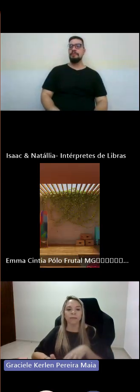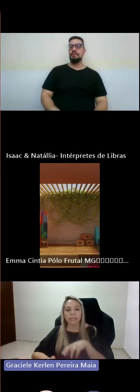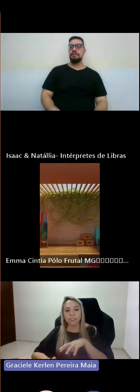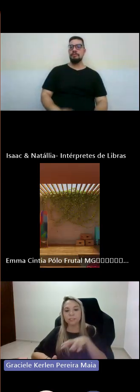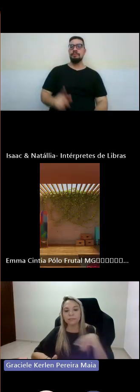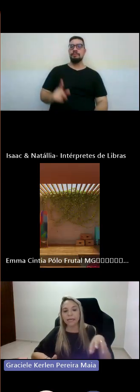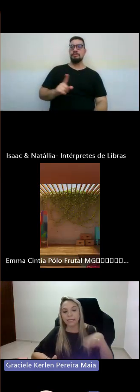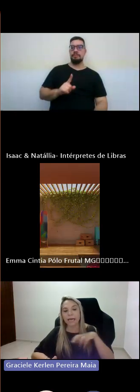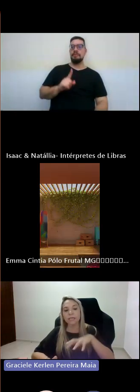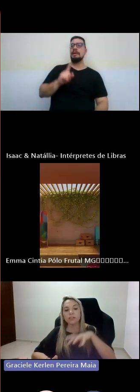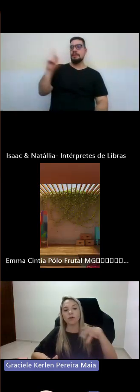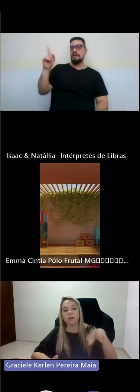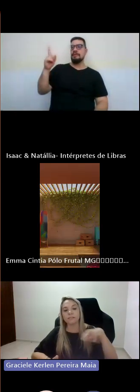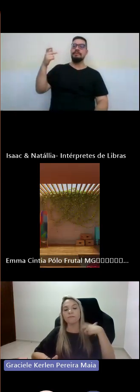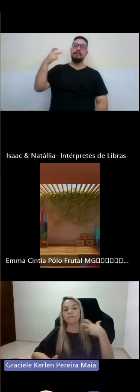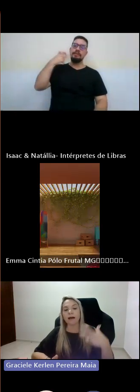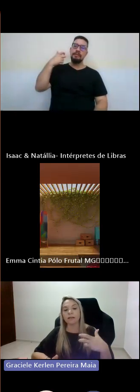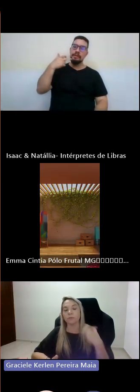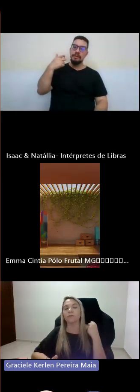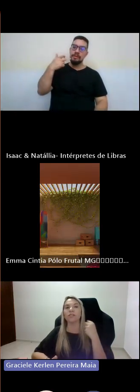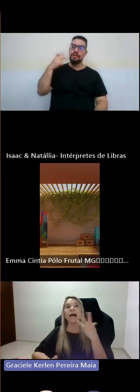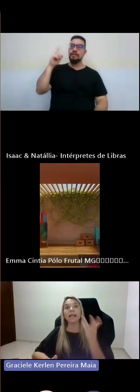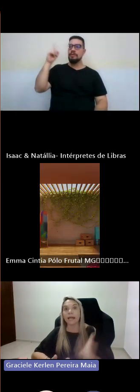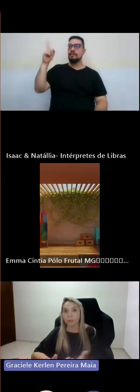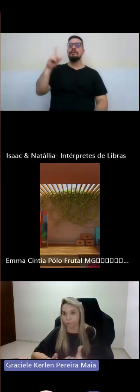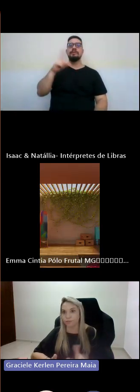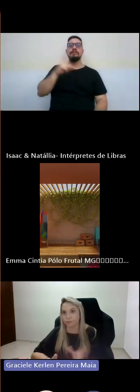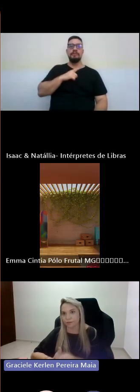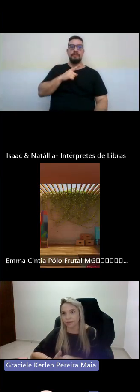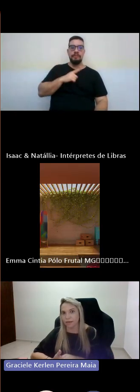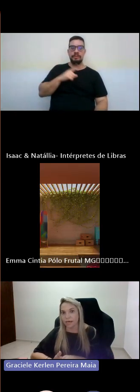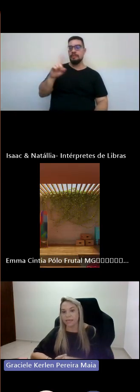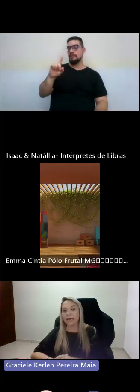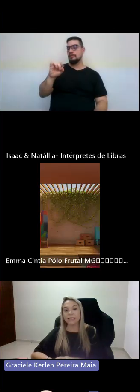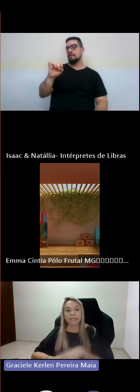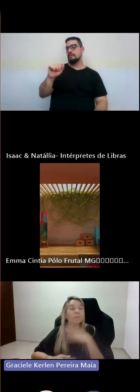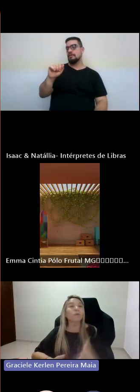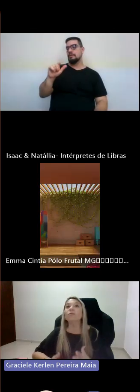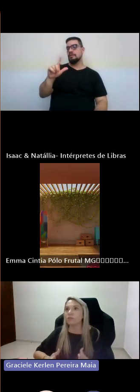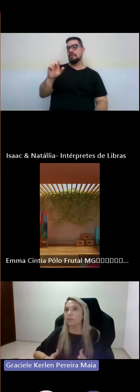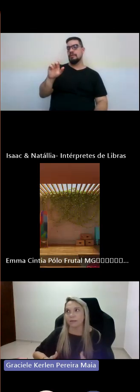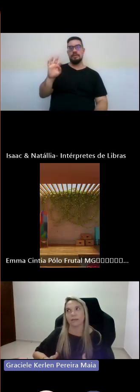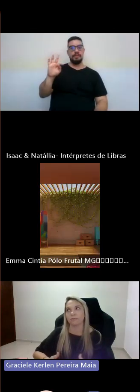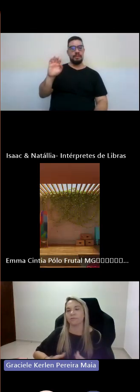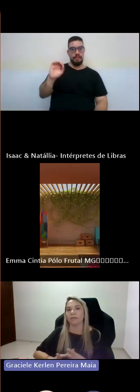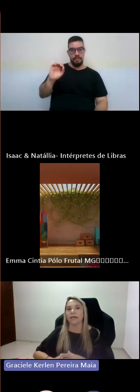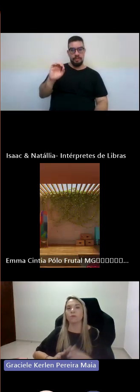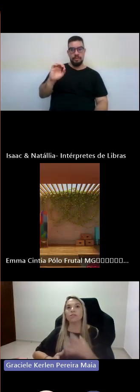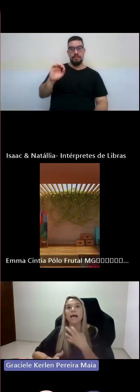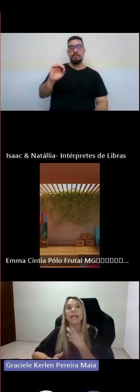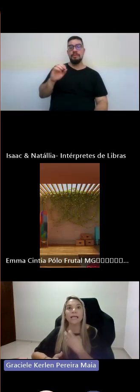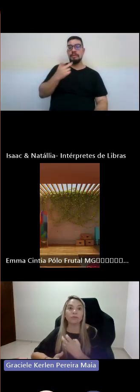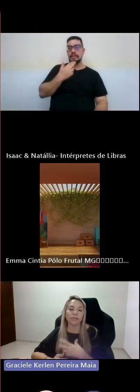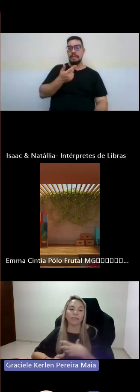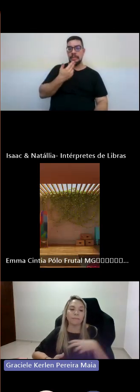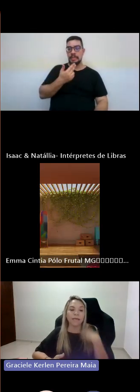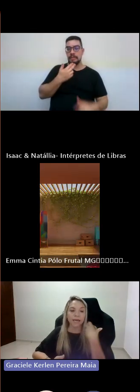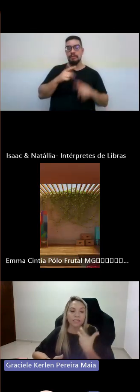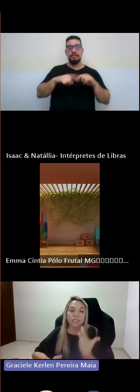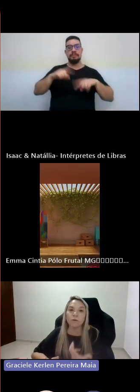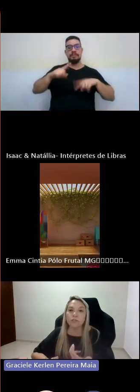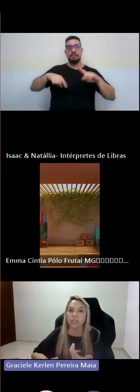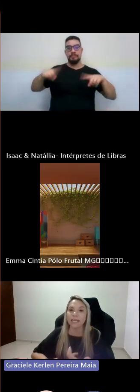Angola a gente tem regiões que falam dialetos. E aí tem muitos dialetos. E o dialeto que